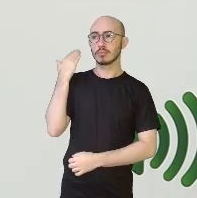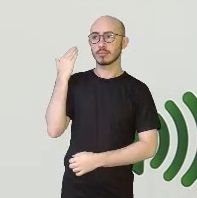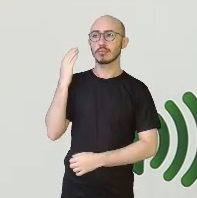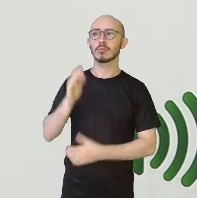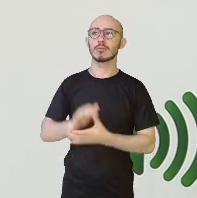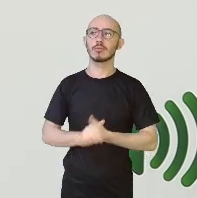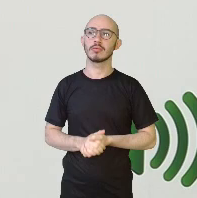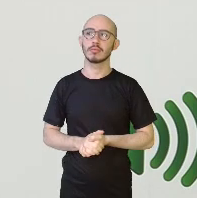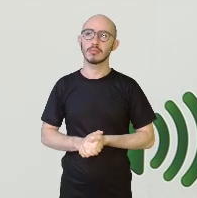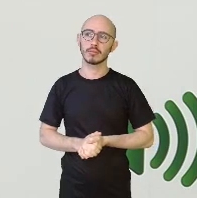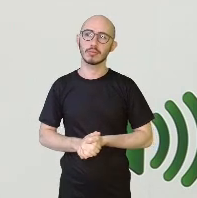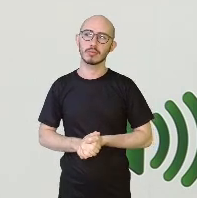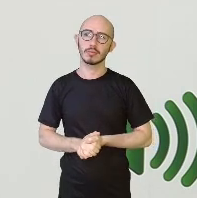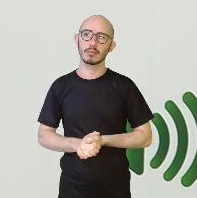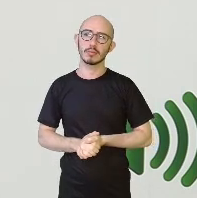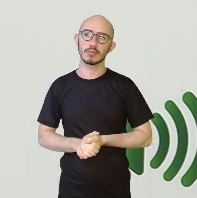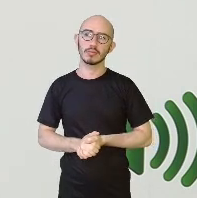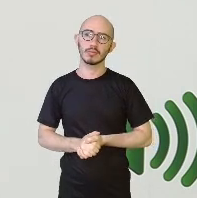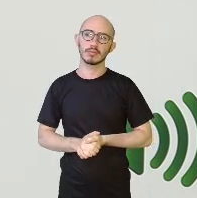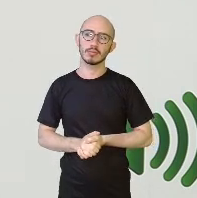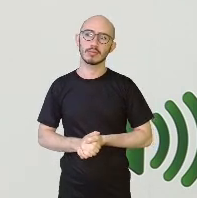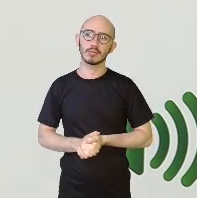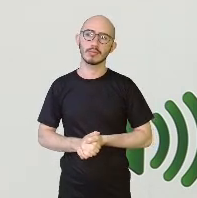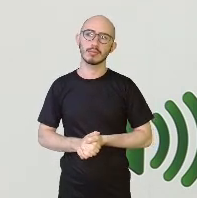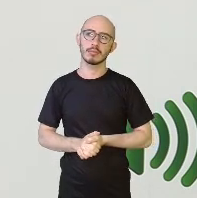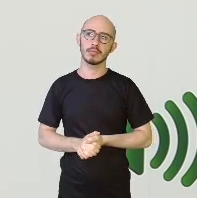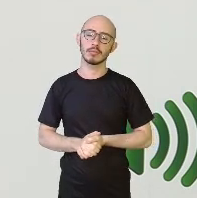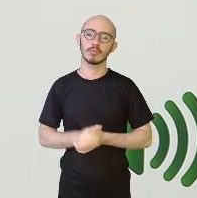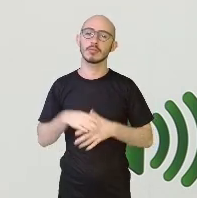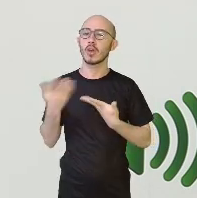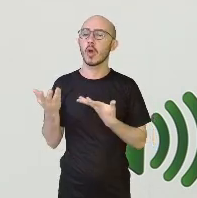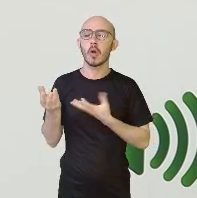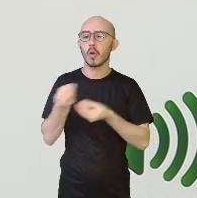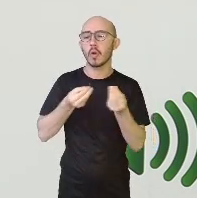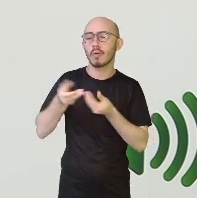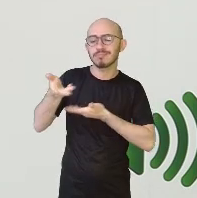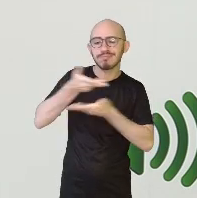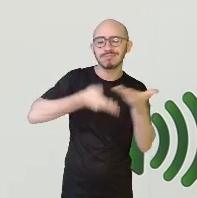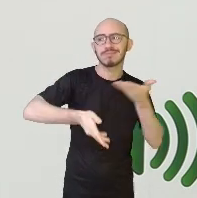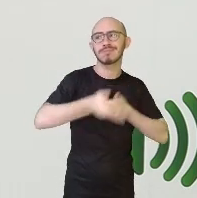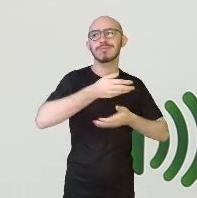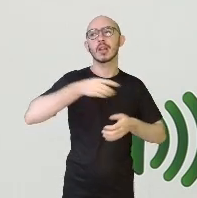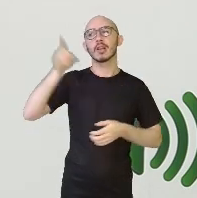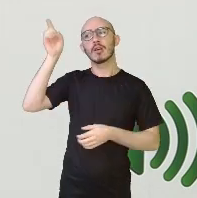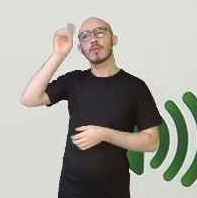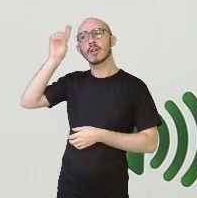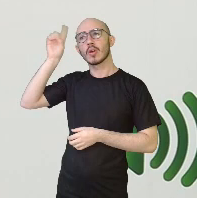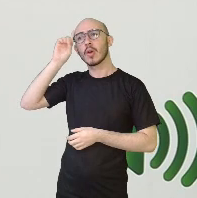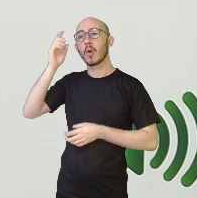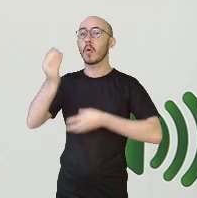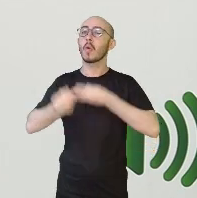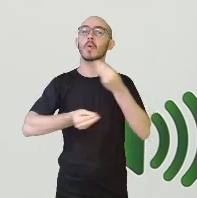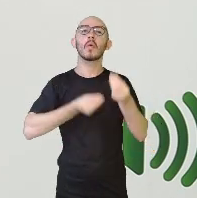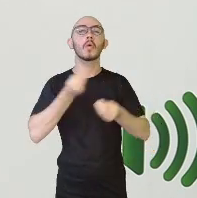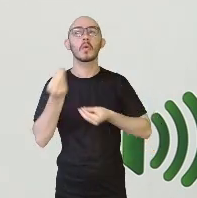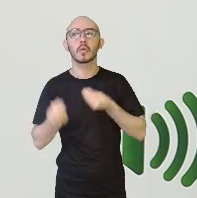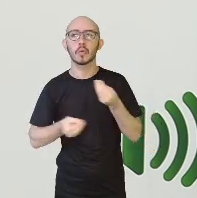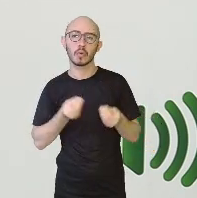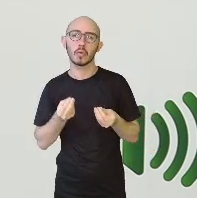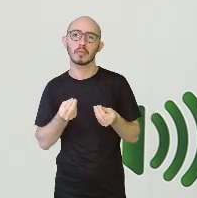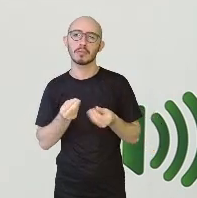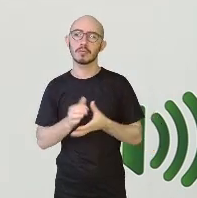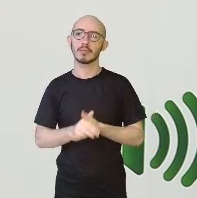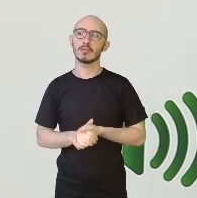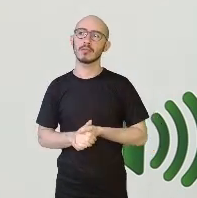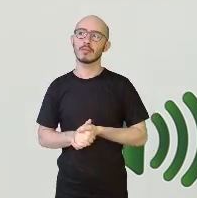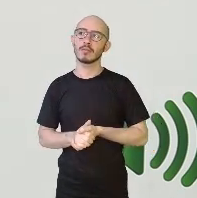E como é que ele faz parte desse nosso cotidiano, faz parte do nosso dia a